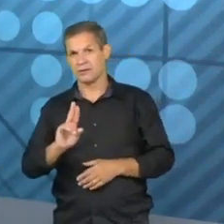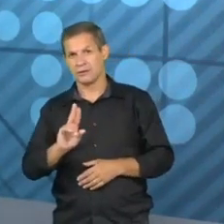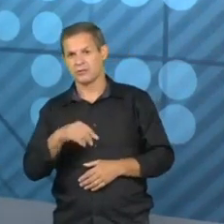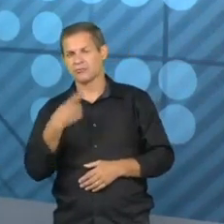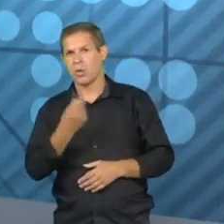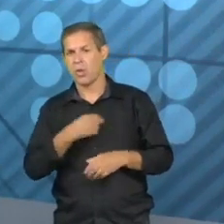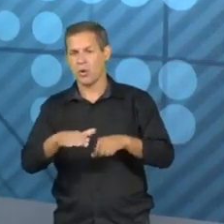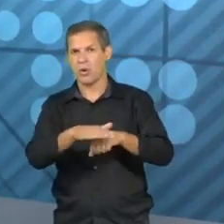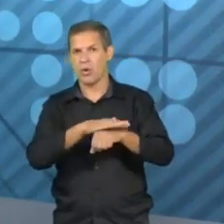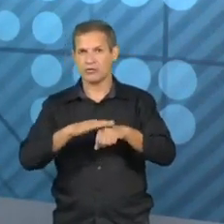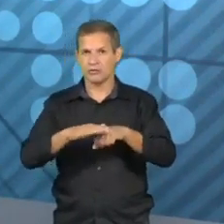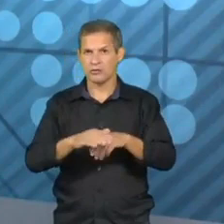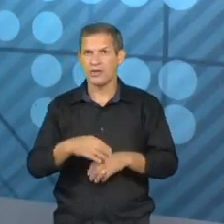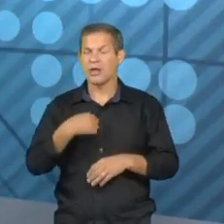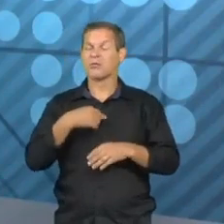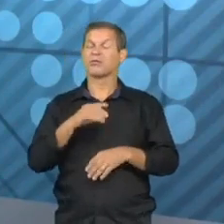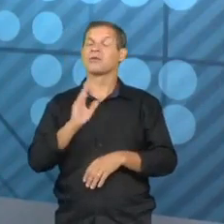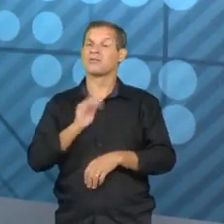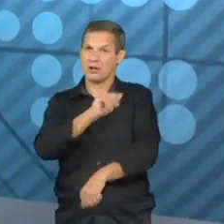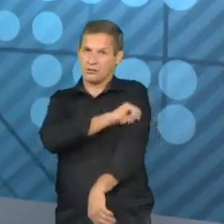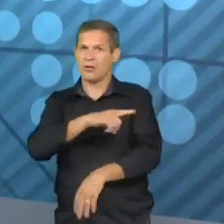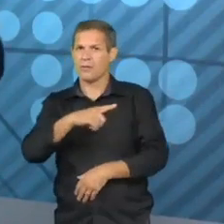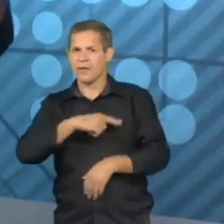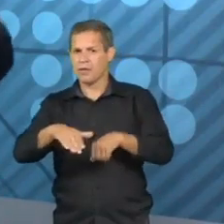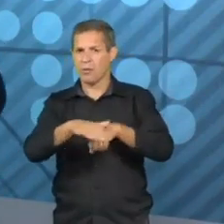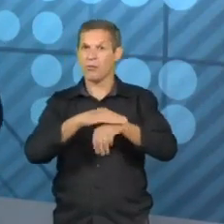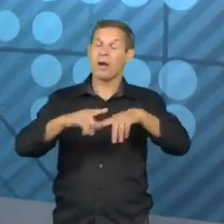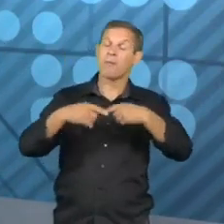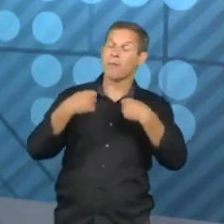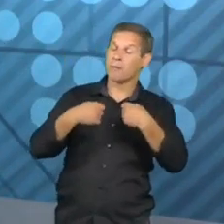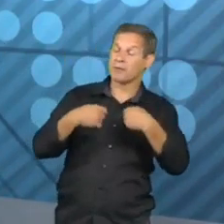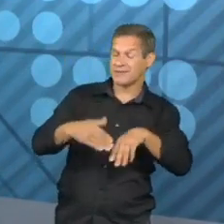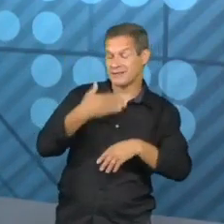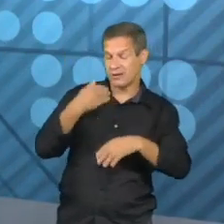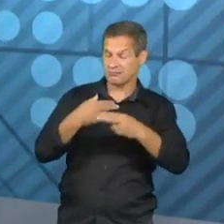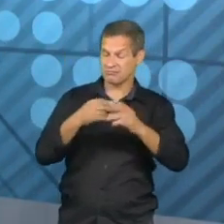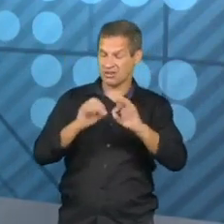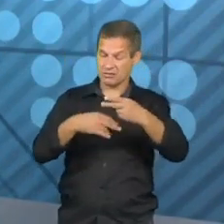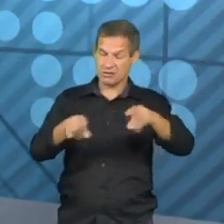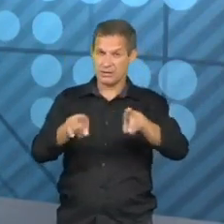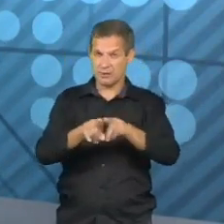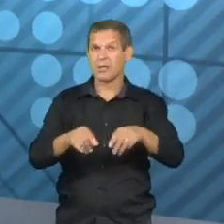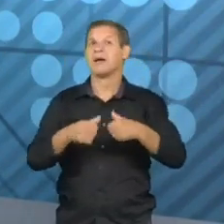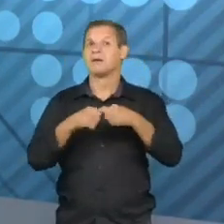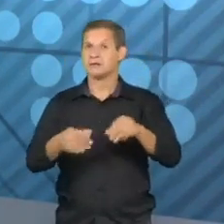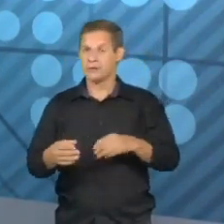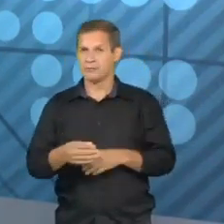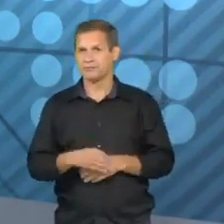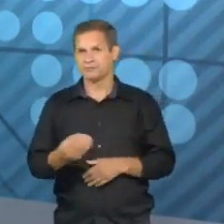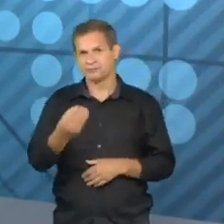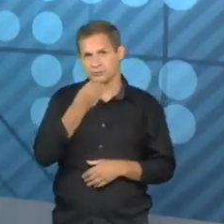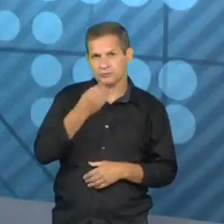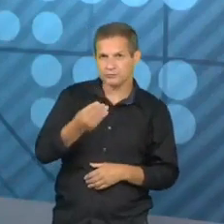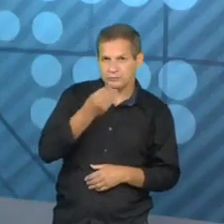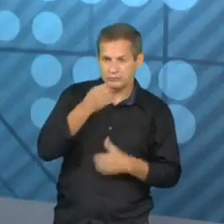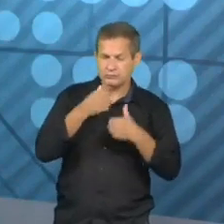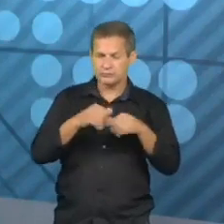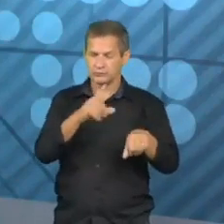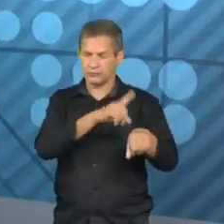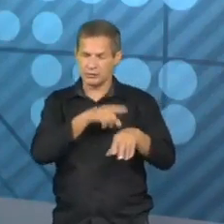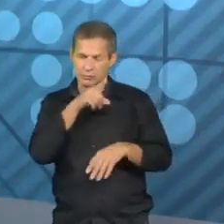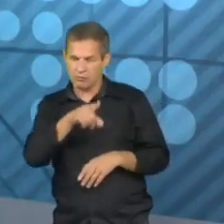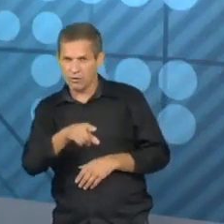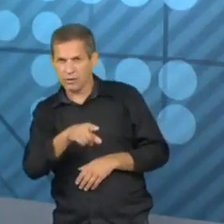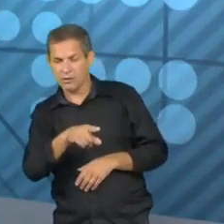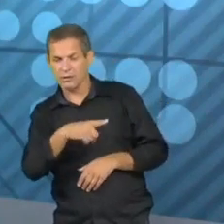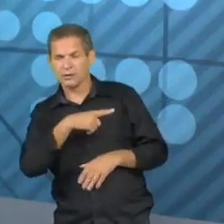gente conversa, né? Eu já fui aluno, então tem essa conversa, podia melhorar tal coisa, podia melhorar. Essa é a hora. Essa é a hora de você ir